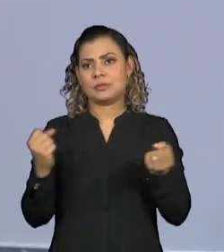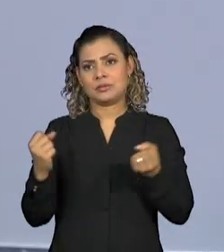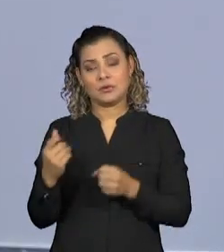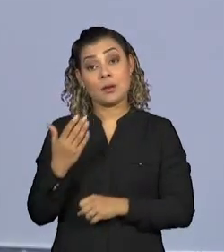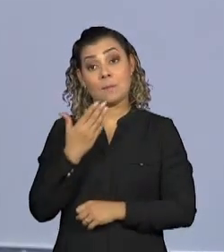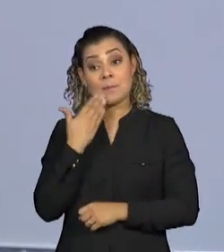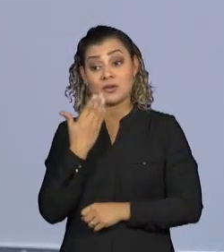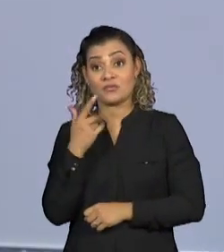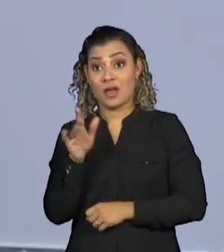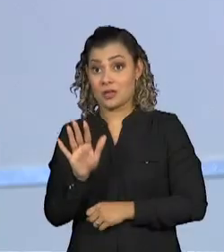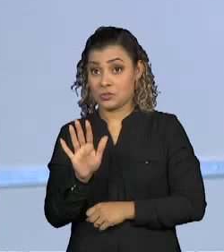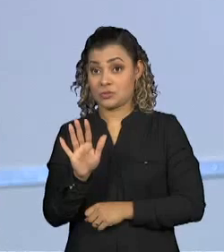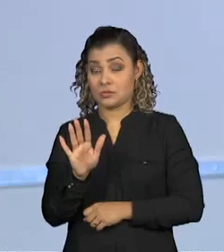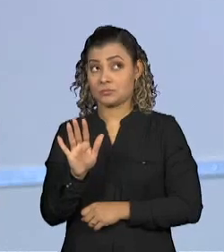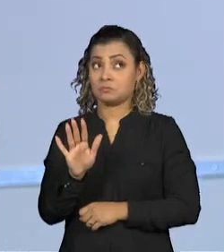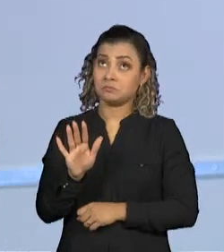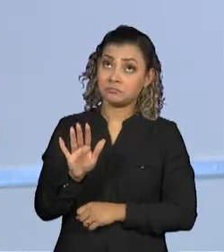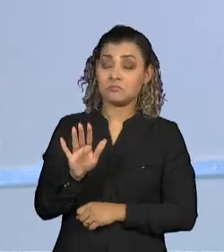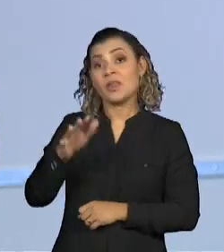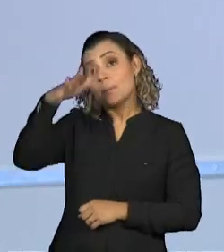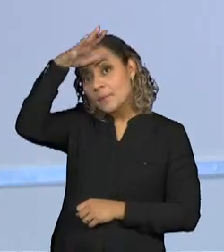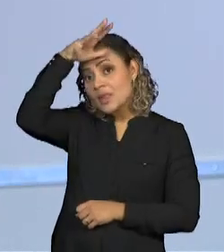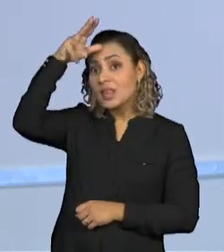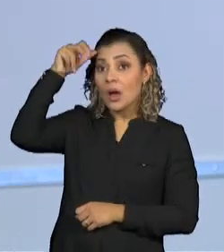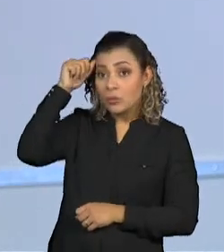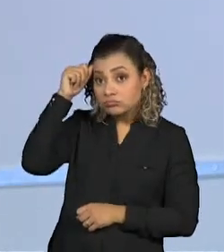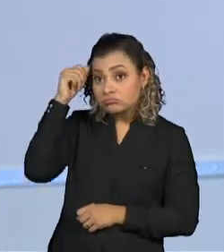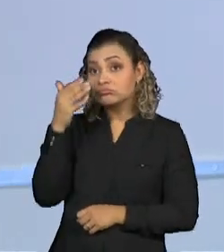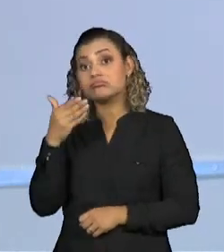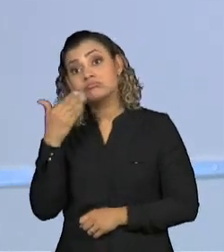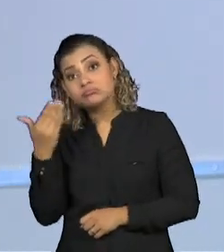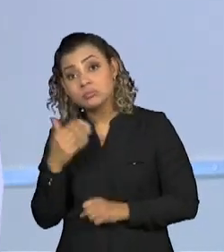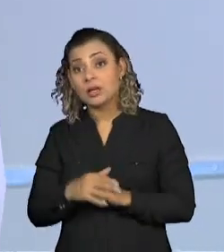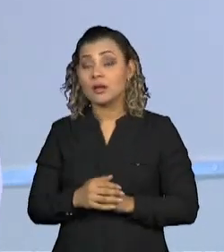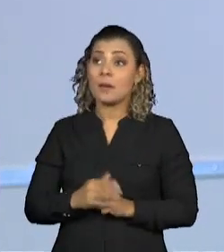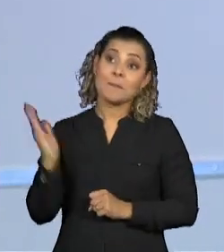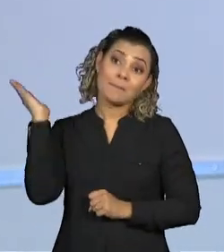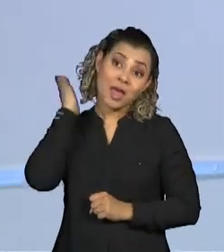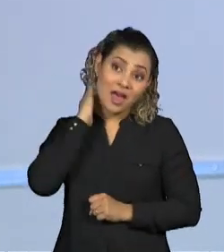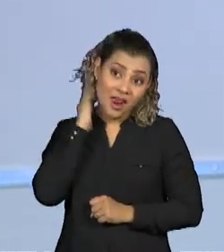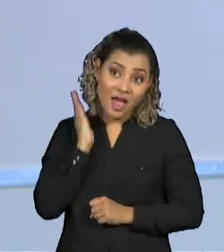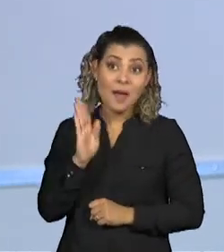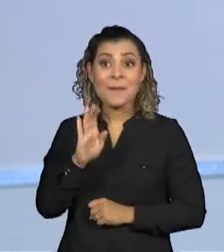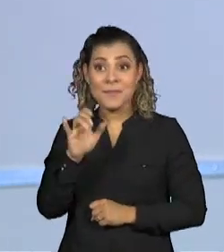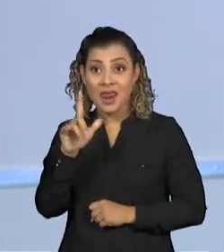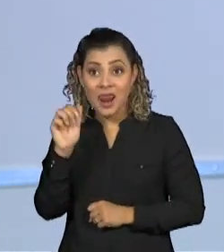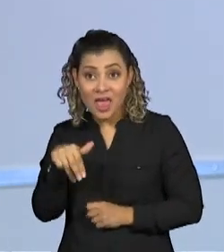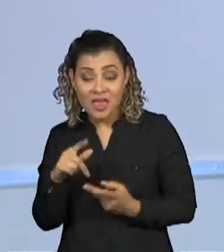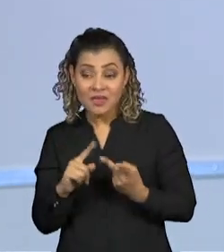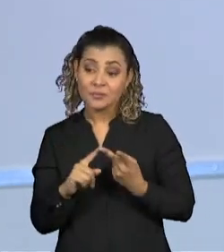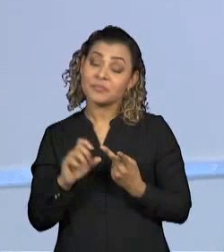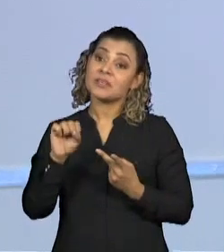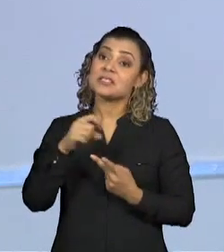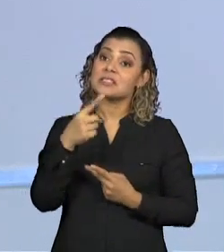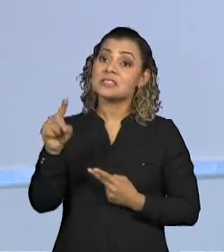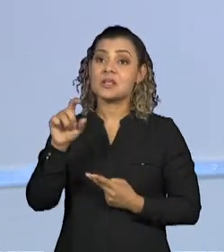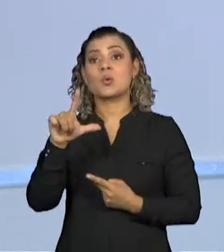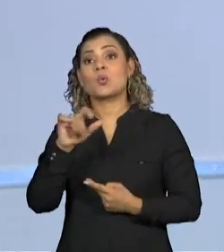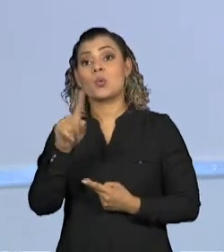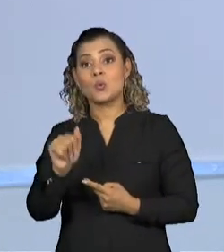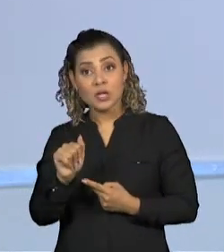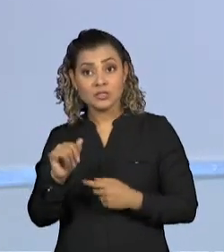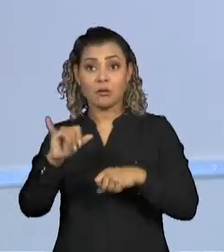você fazer isso em Manaus, fazer isso em Belém do Pará, fazer em São Luís, onde são cidades